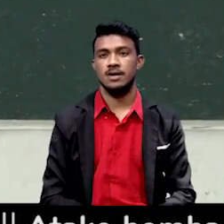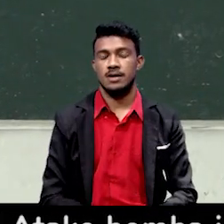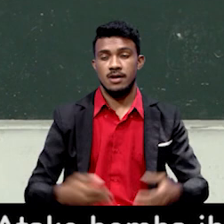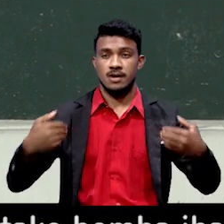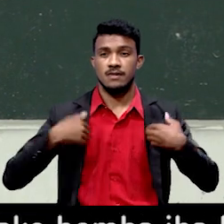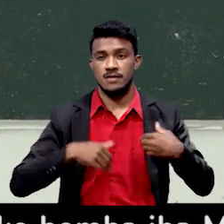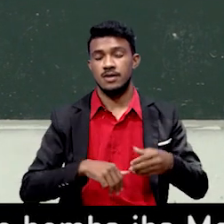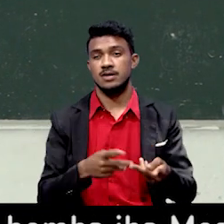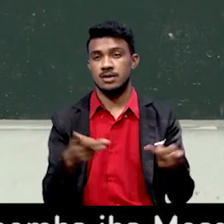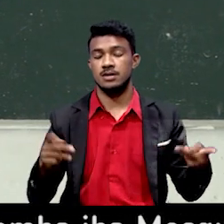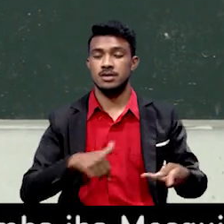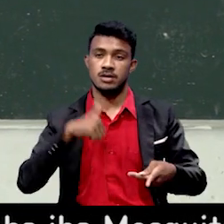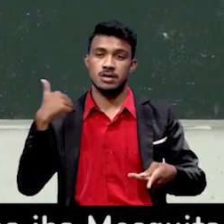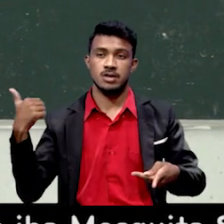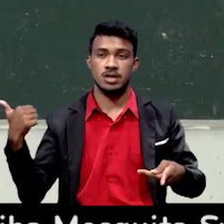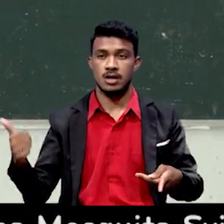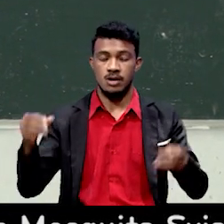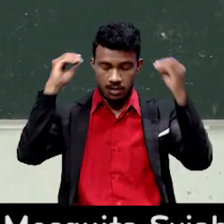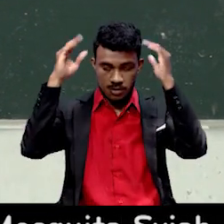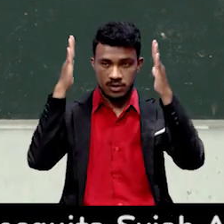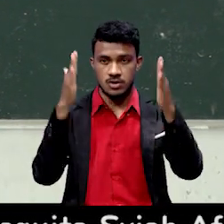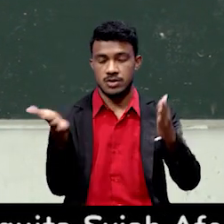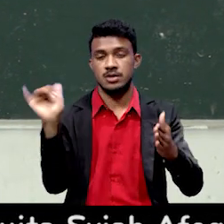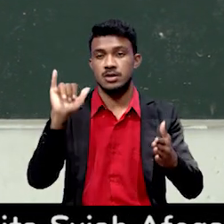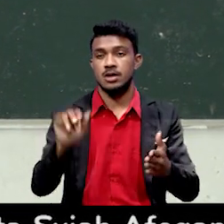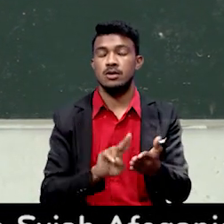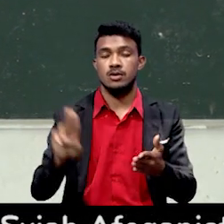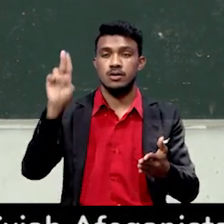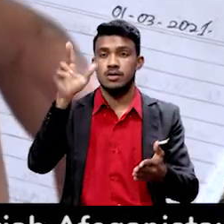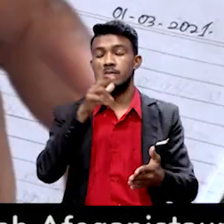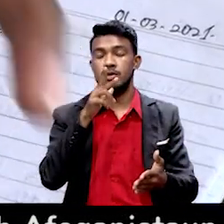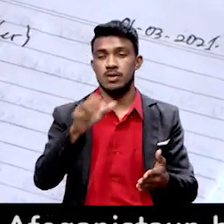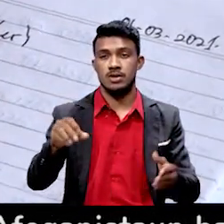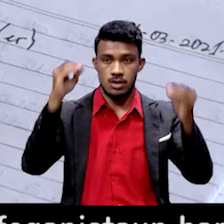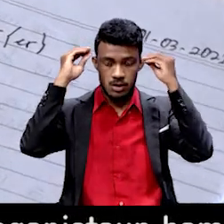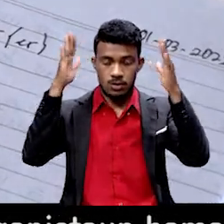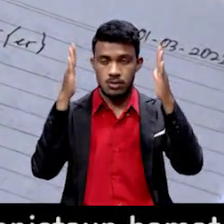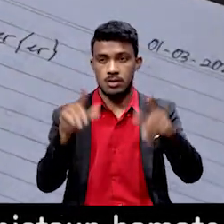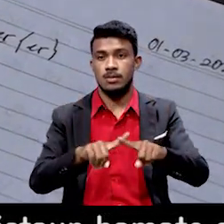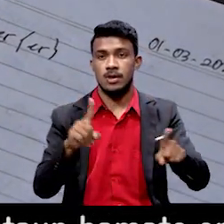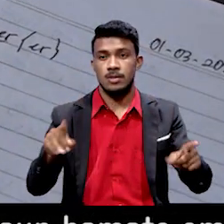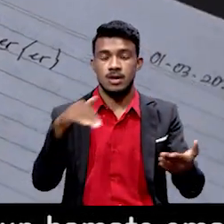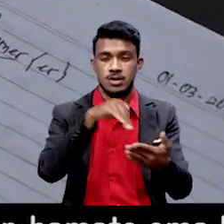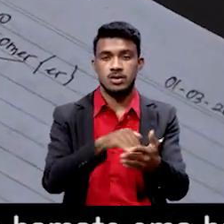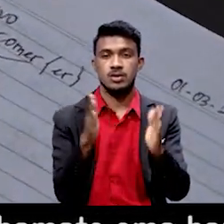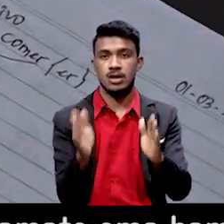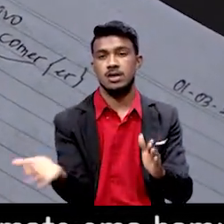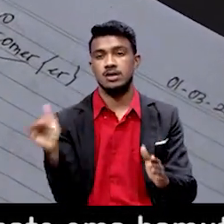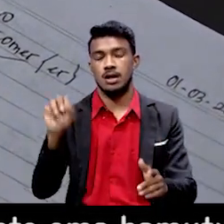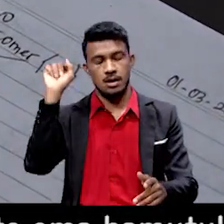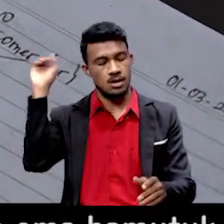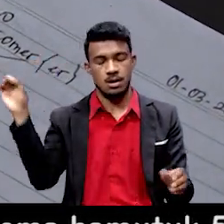balo, professor Sira usa ali em português, rodianorim, mas bem estudante Sira la compreende. No professor Barak, mas